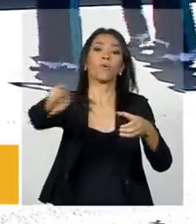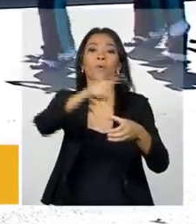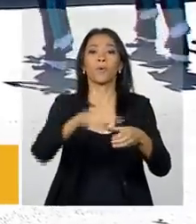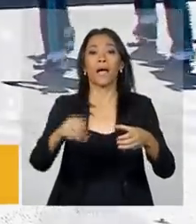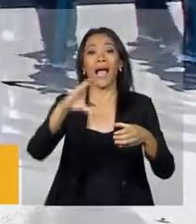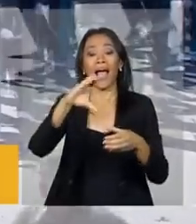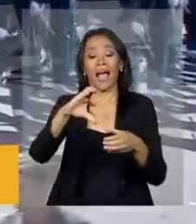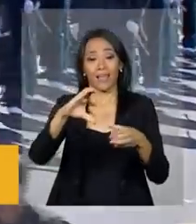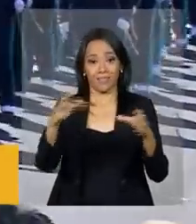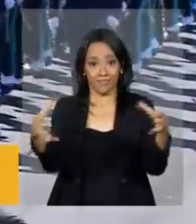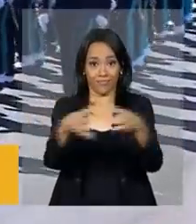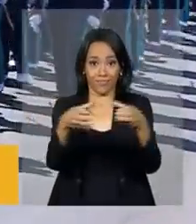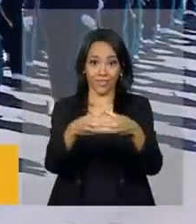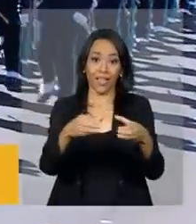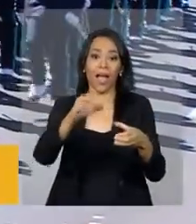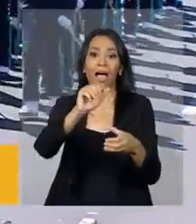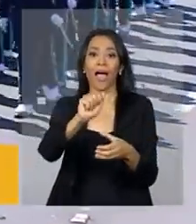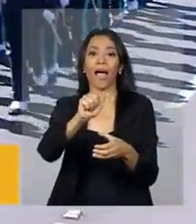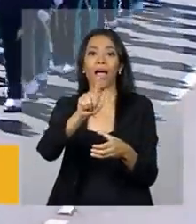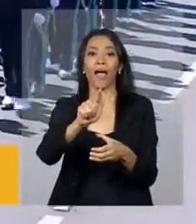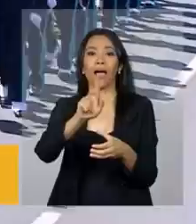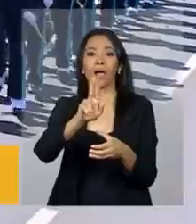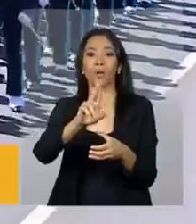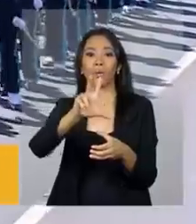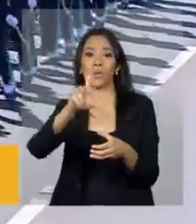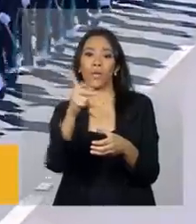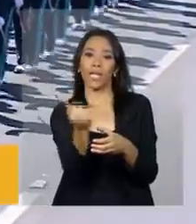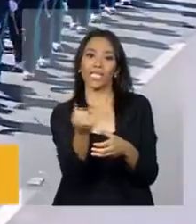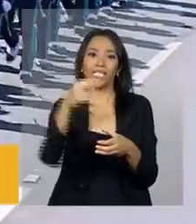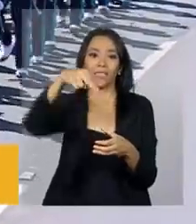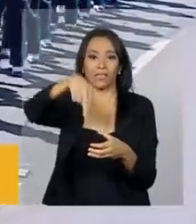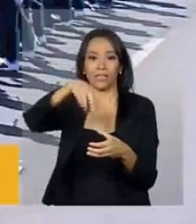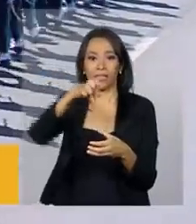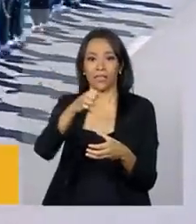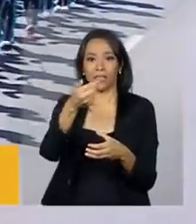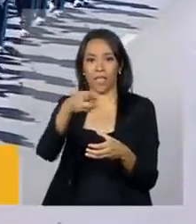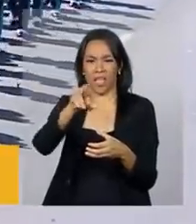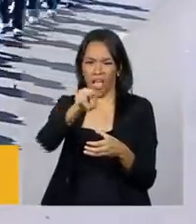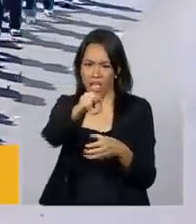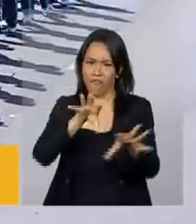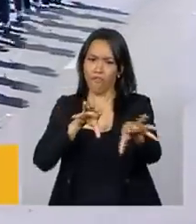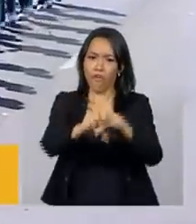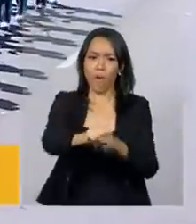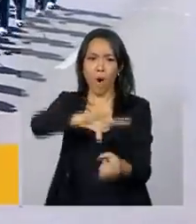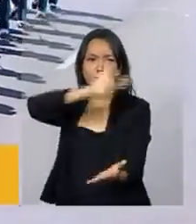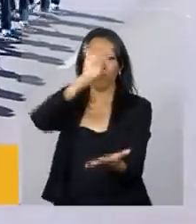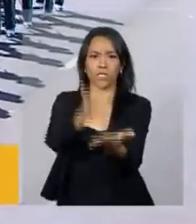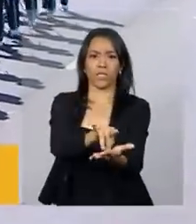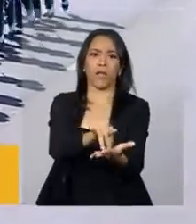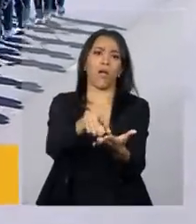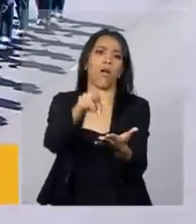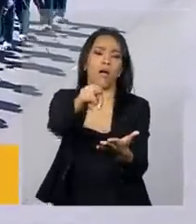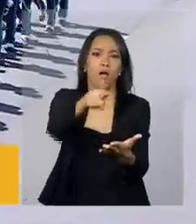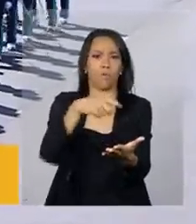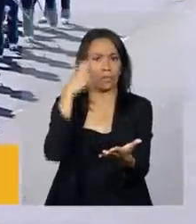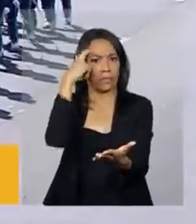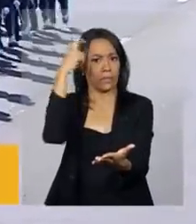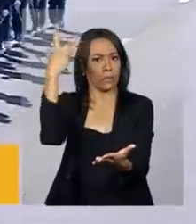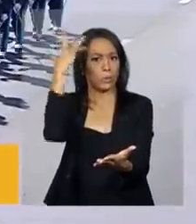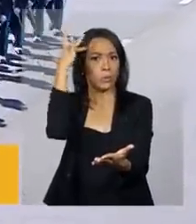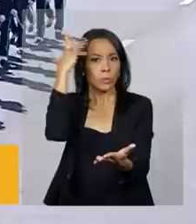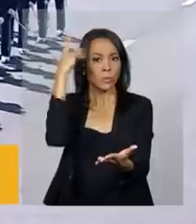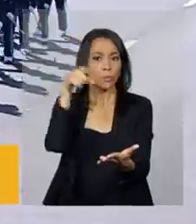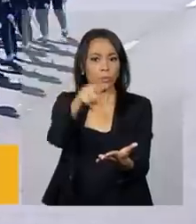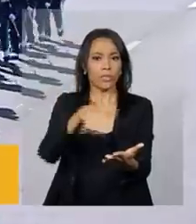das Agulhas Negras, onde são formados os nossos oficiais da linha do ensino militar